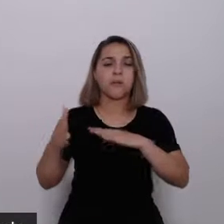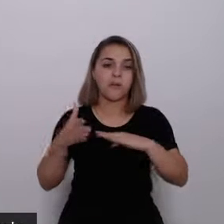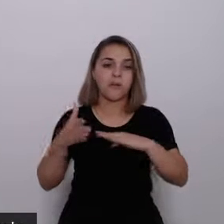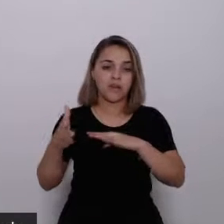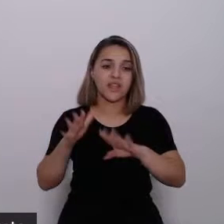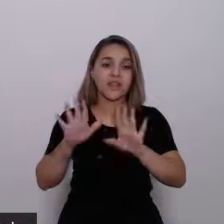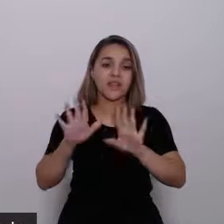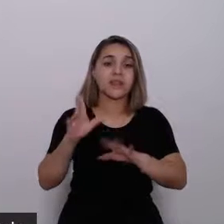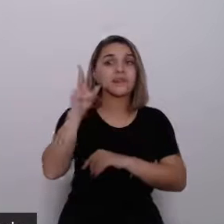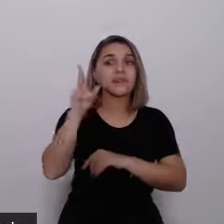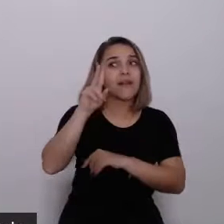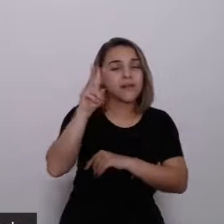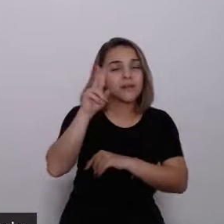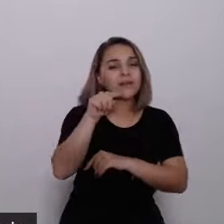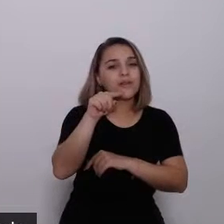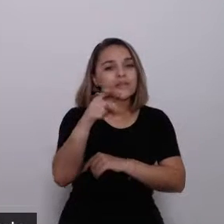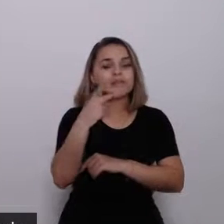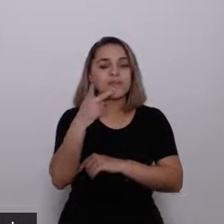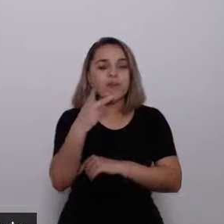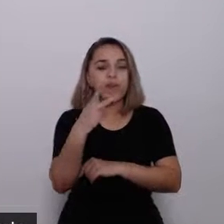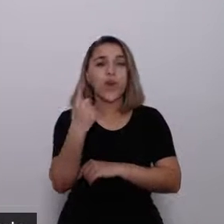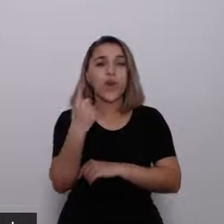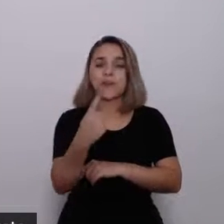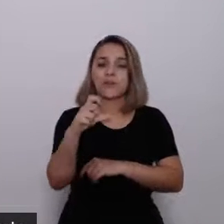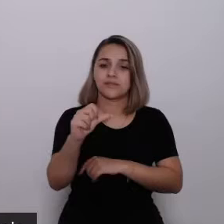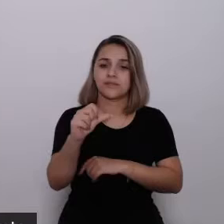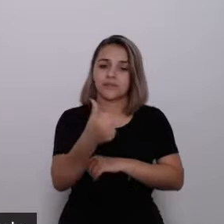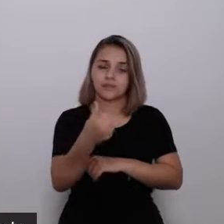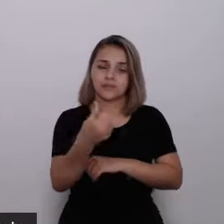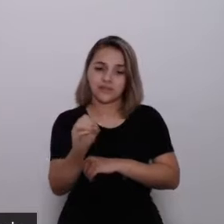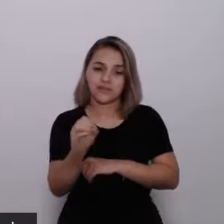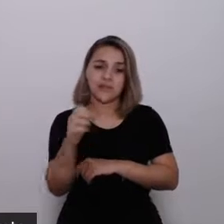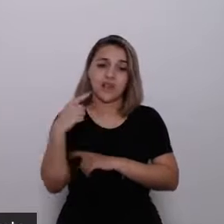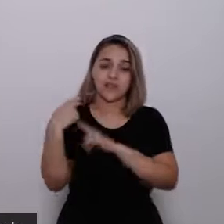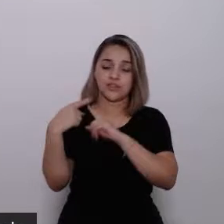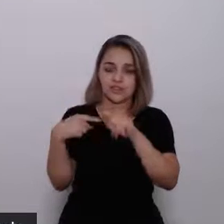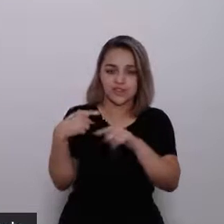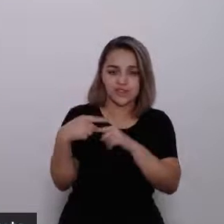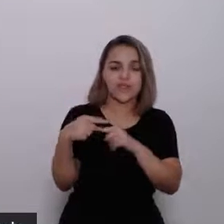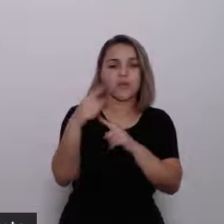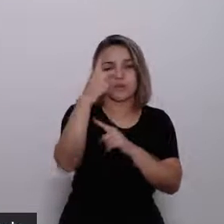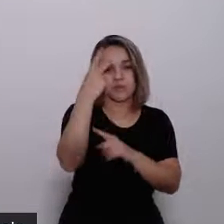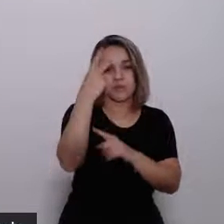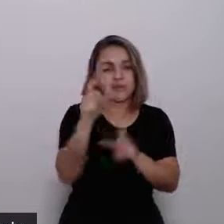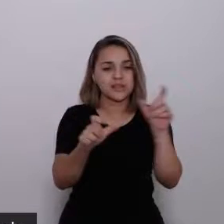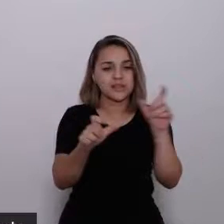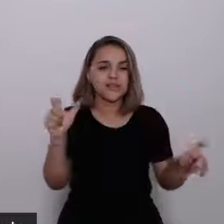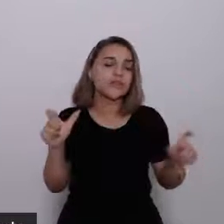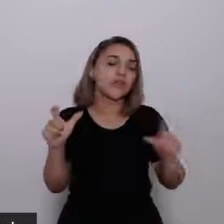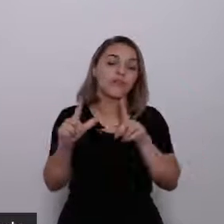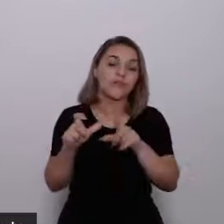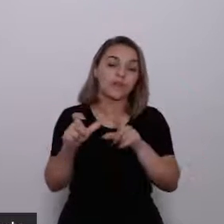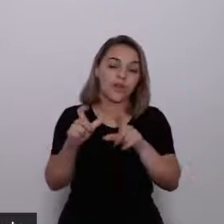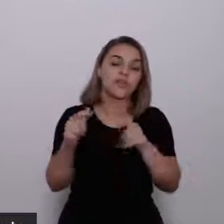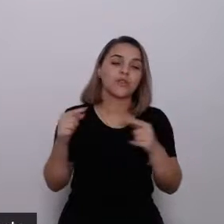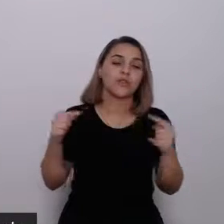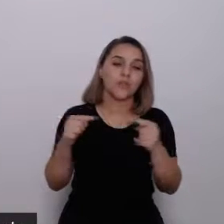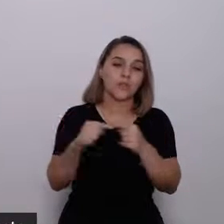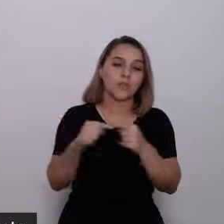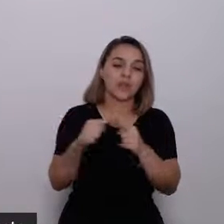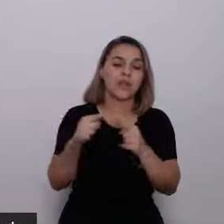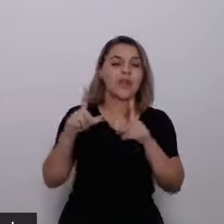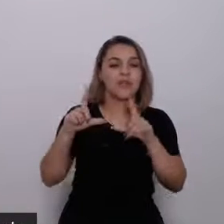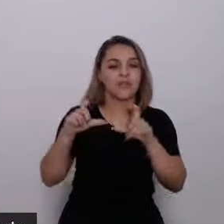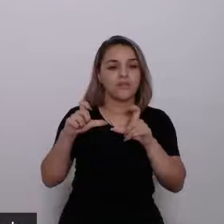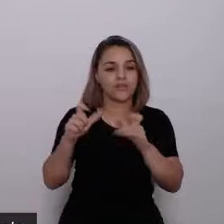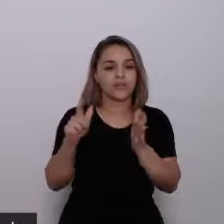falando que nos anos 60, essa geração de fotógrafos que estava ligada ao fotojornalismo, né, que veio para fazer, por exemplo, que